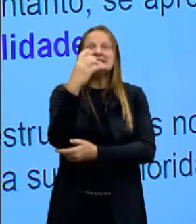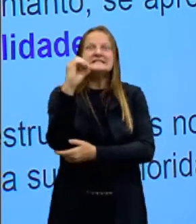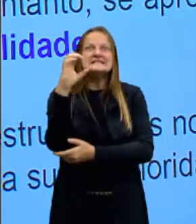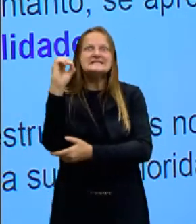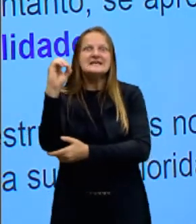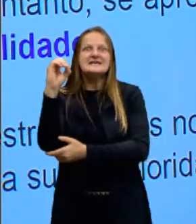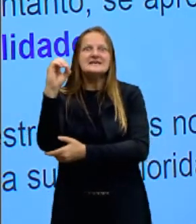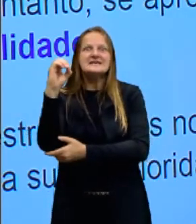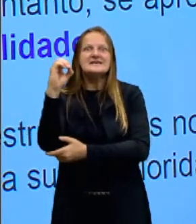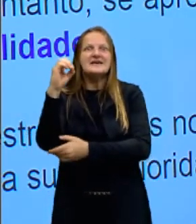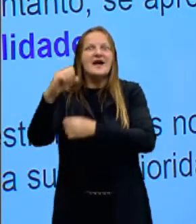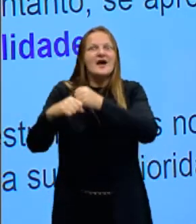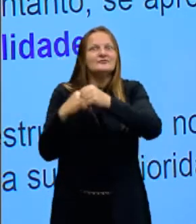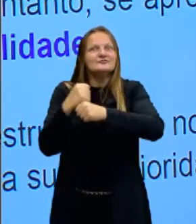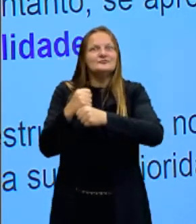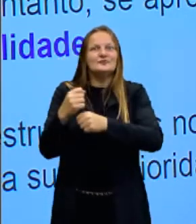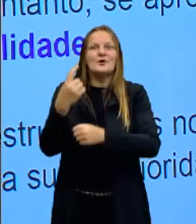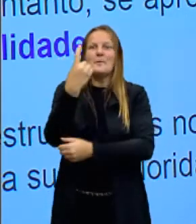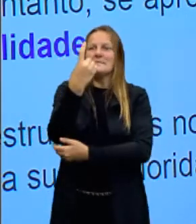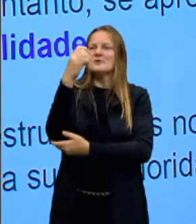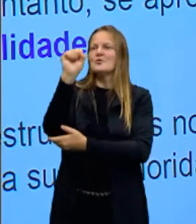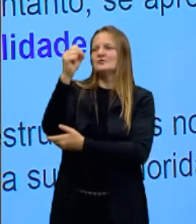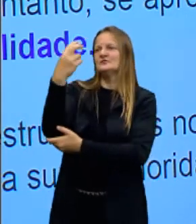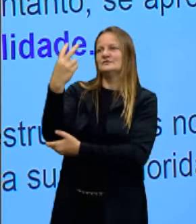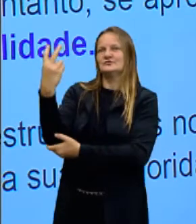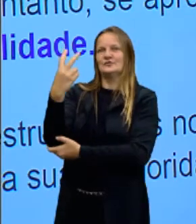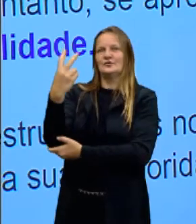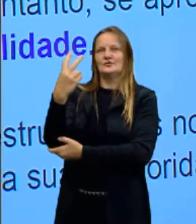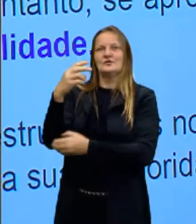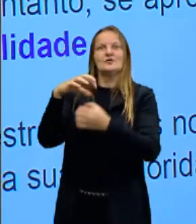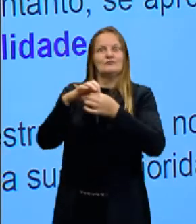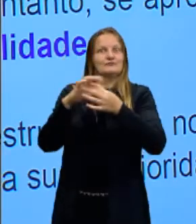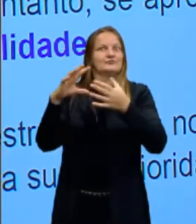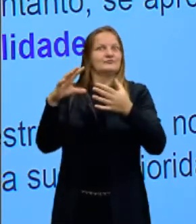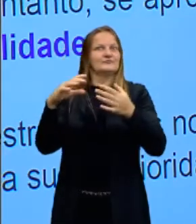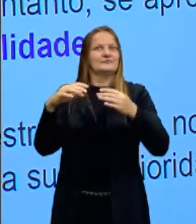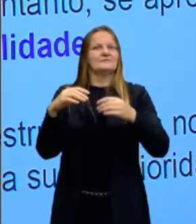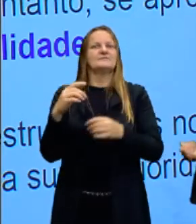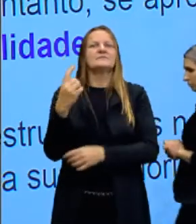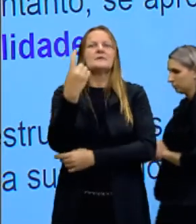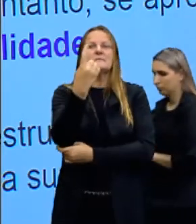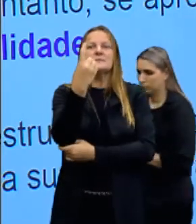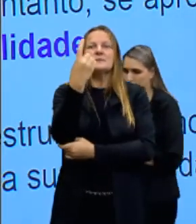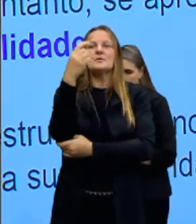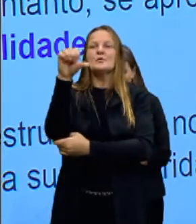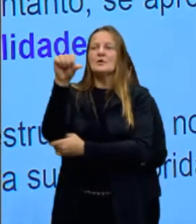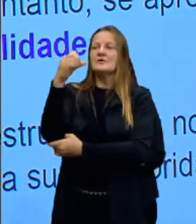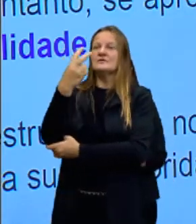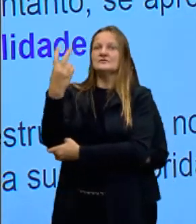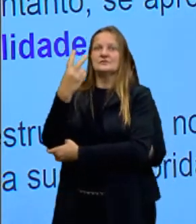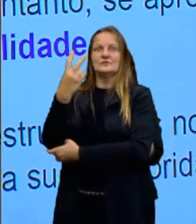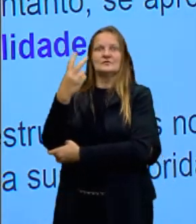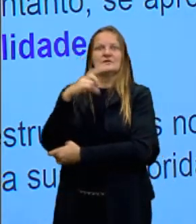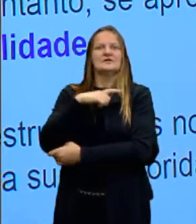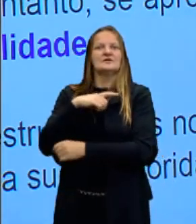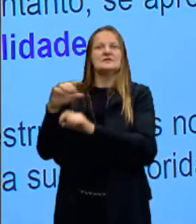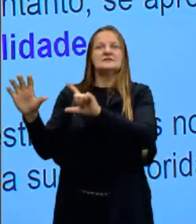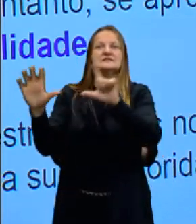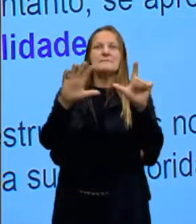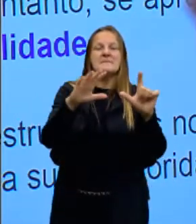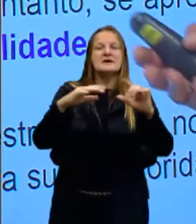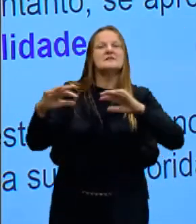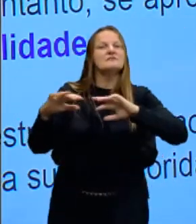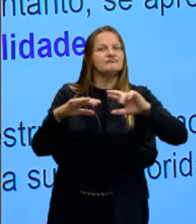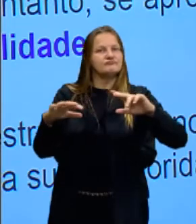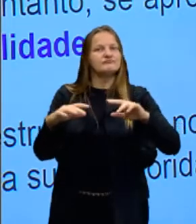anos depois Oi gente vai ter em 1822 a independência em 1922 a Semana de Arte Moderna os caras